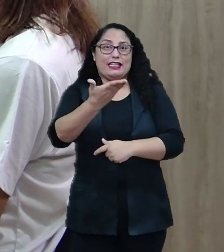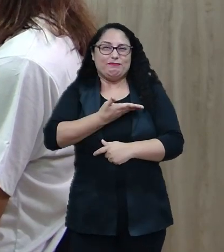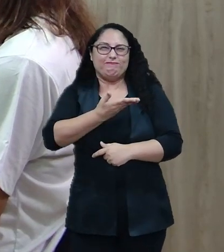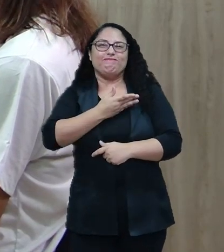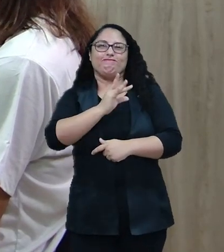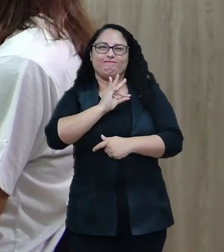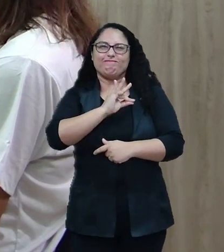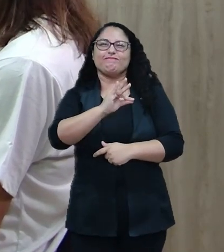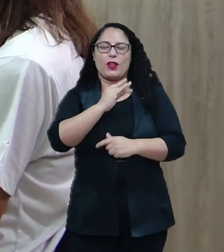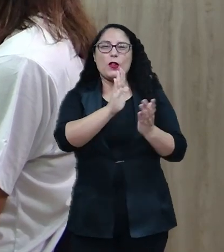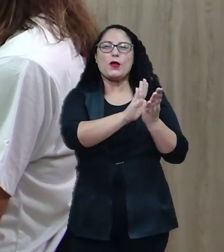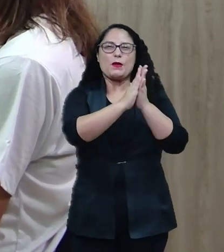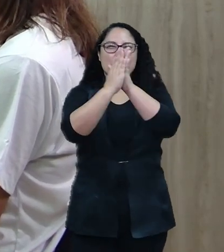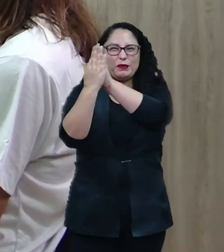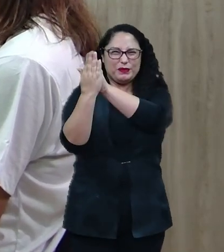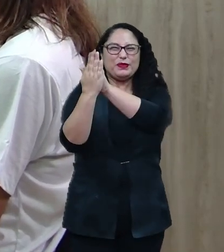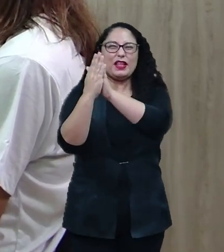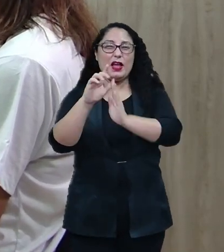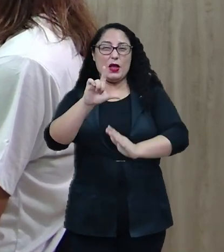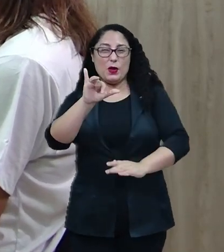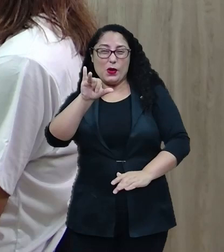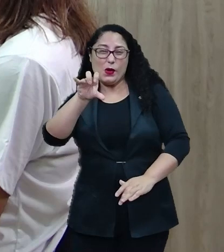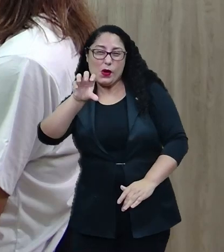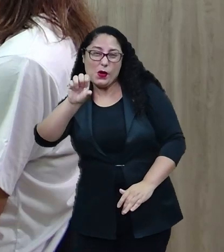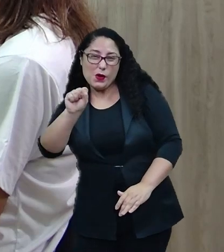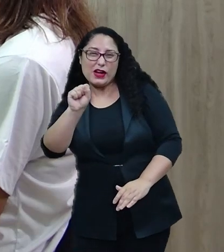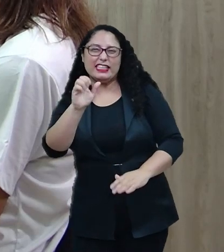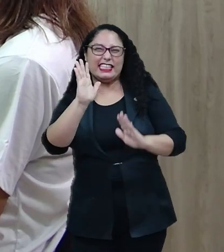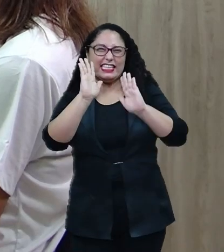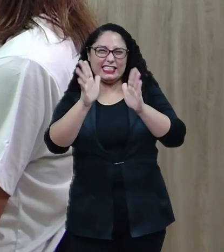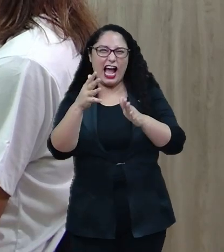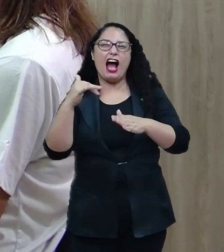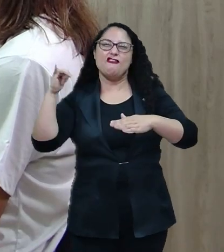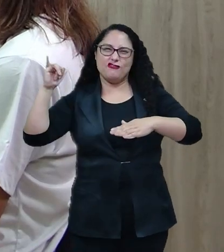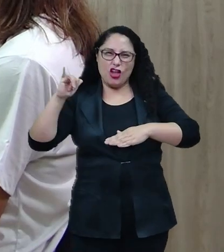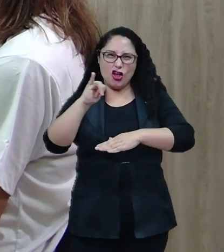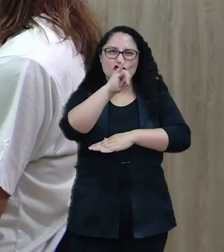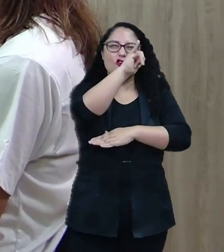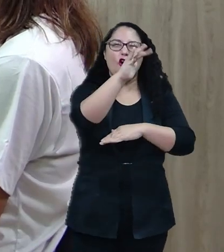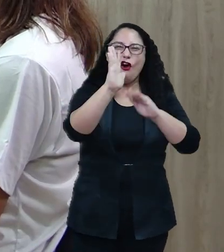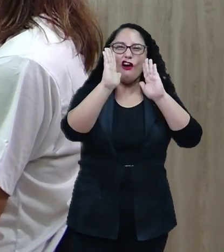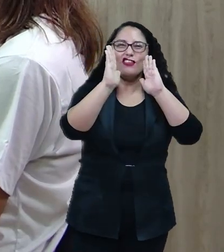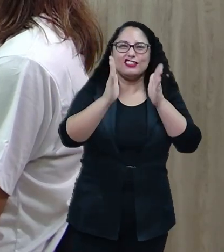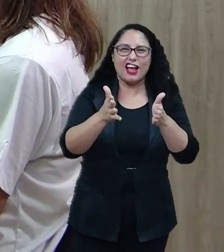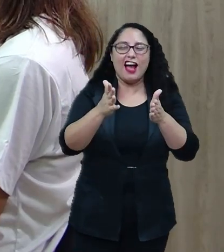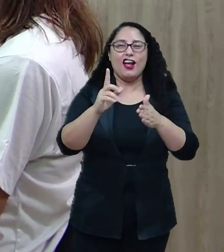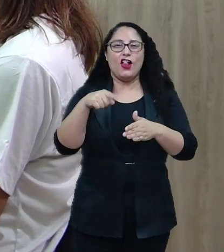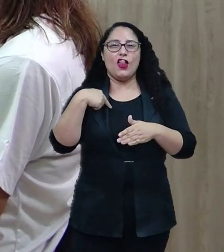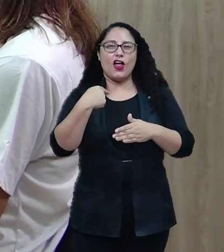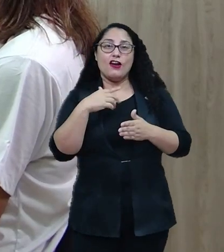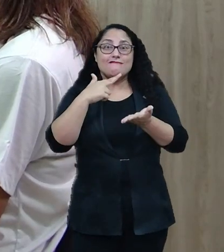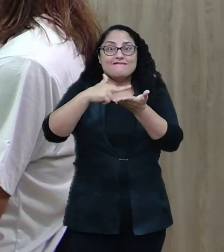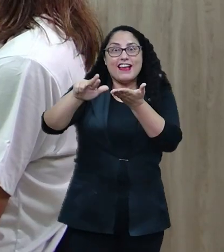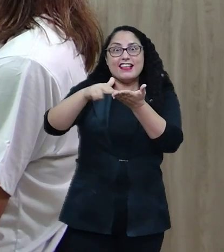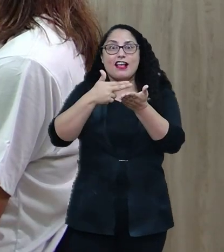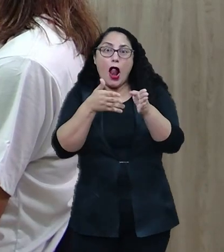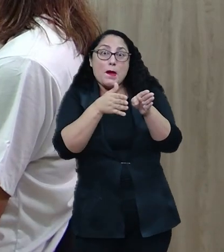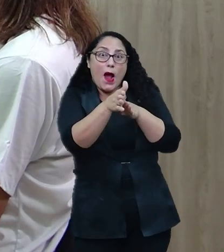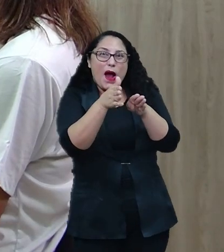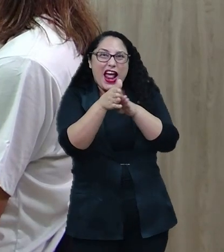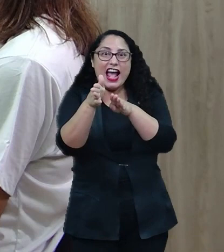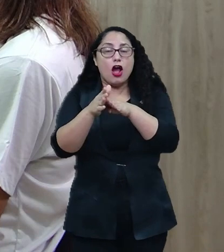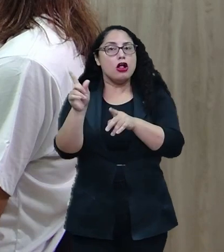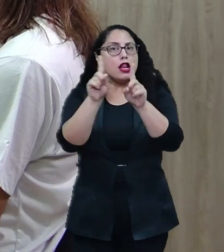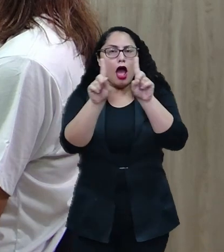amigo durante o intercâmbio. E aí o Lucas, assim, sabe, porque ele já tinha viajado. E aí a gente, por mensagem, ele me